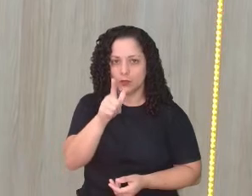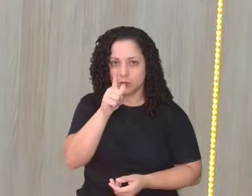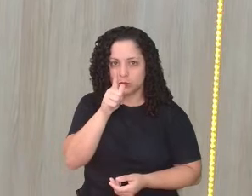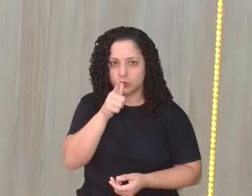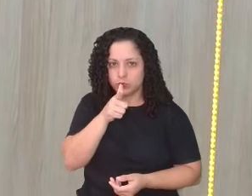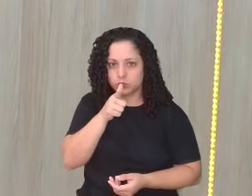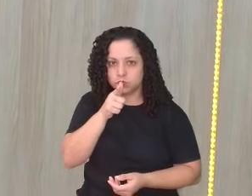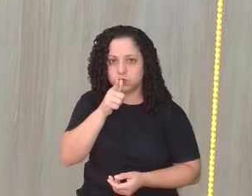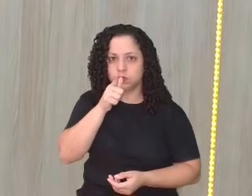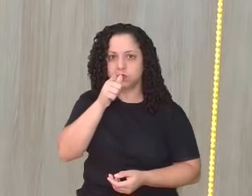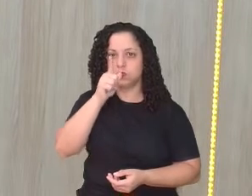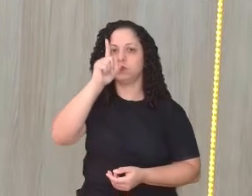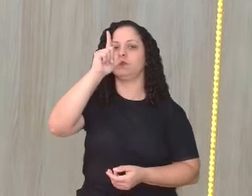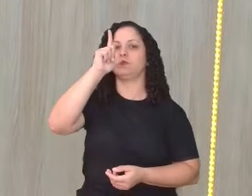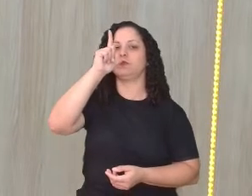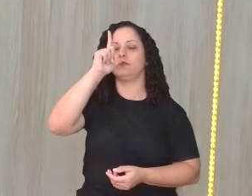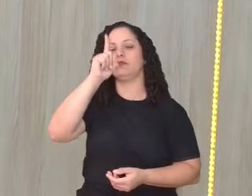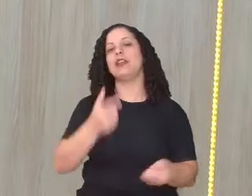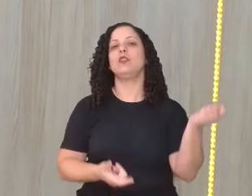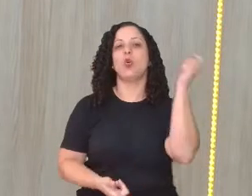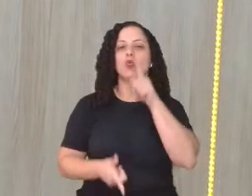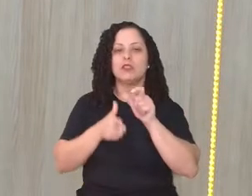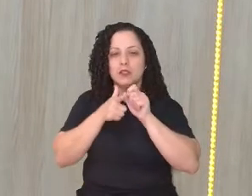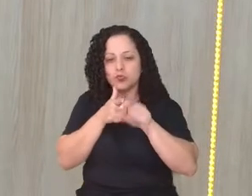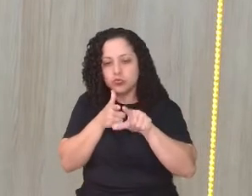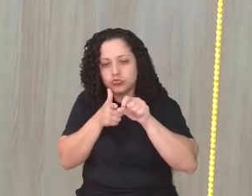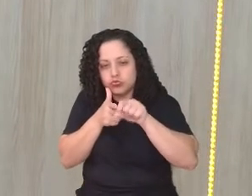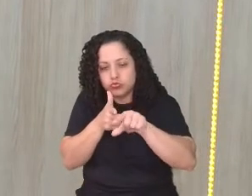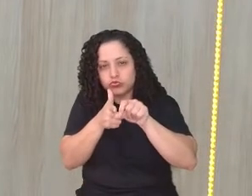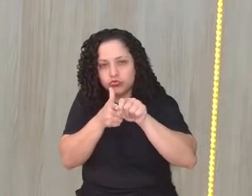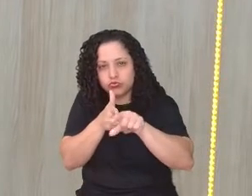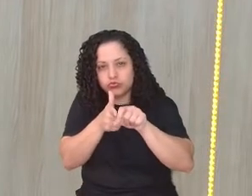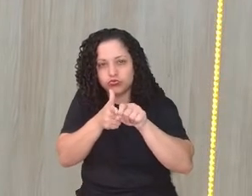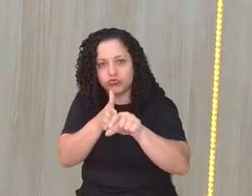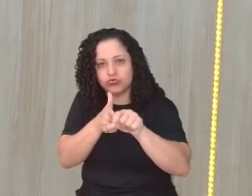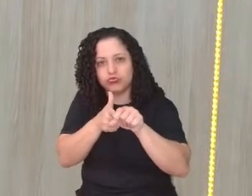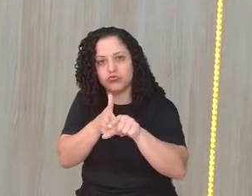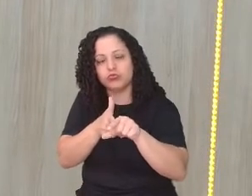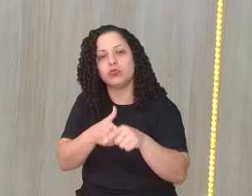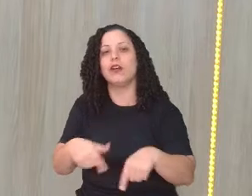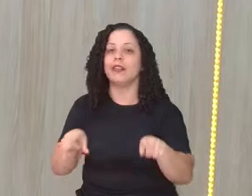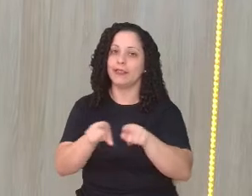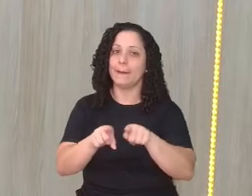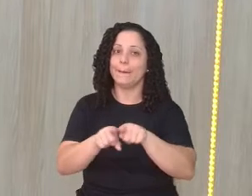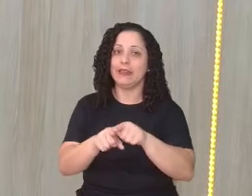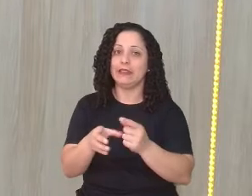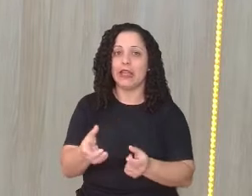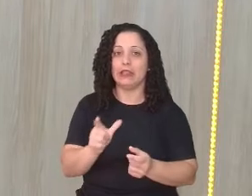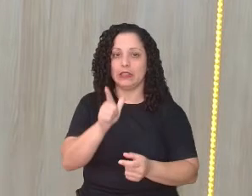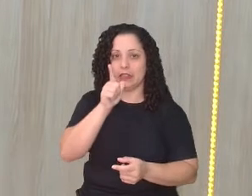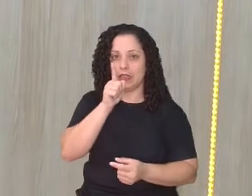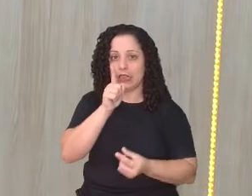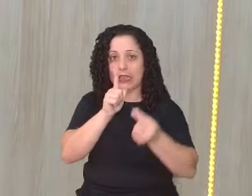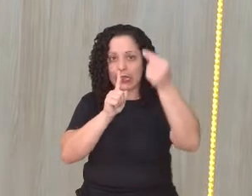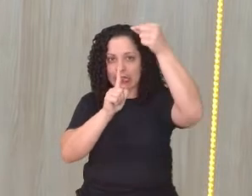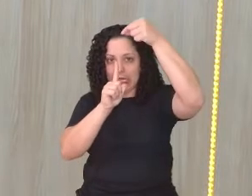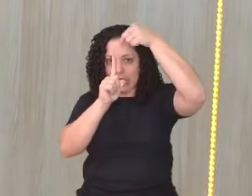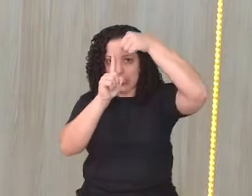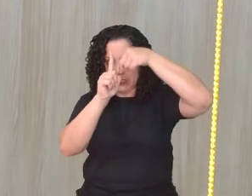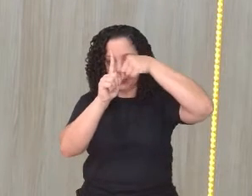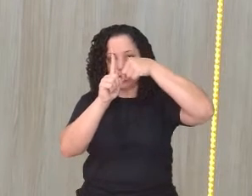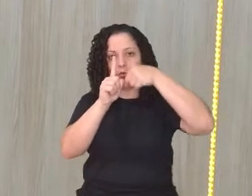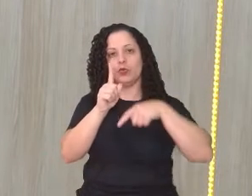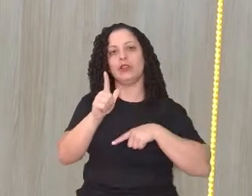ocorra realmente a ejaculação. E também vocês observem que também tem a uretra, né? Por onde sai a urina também.